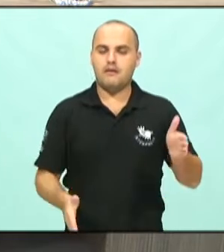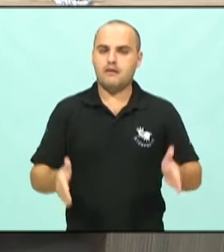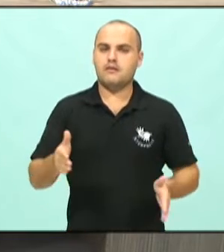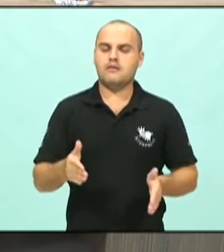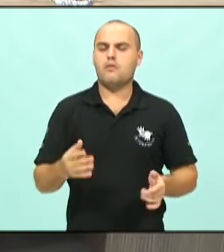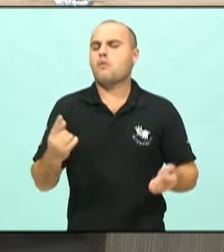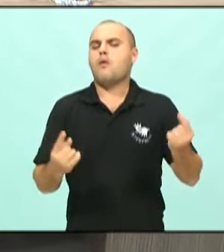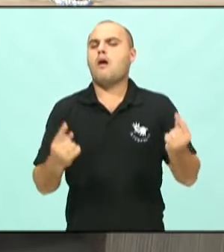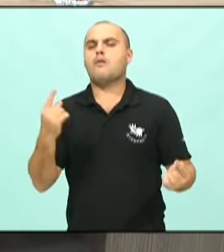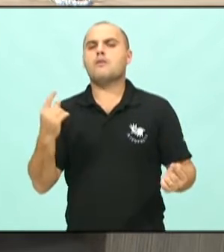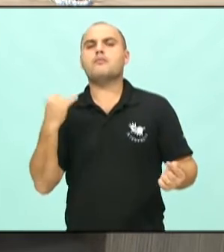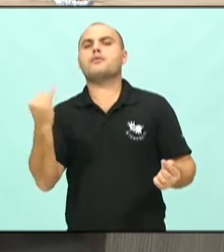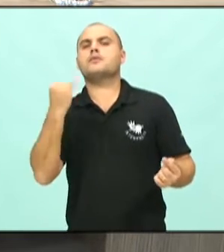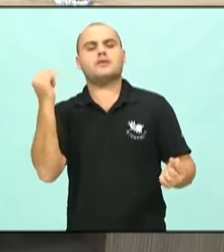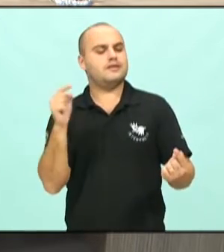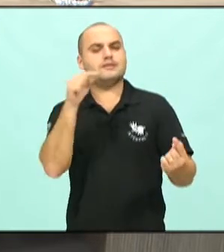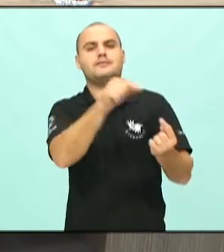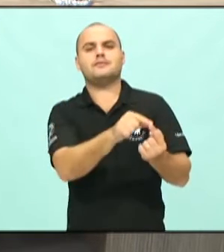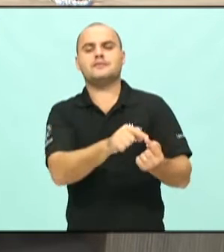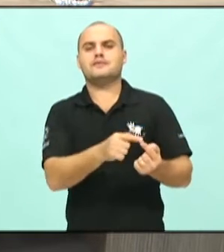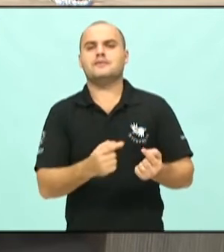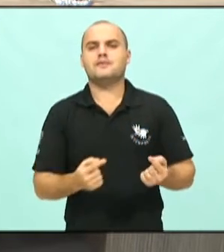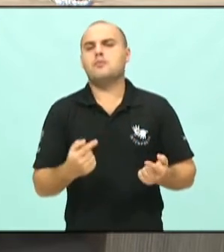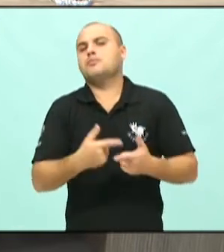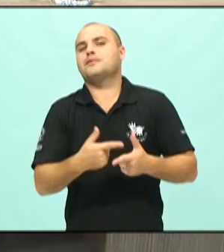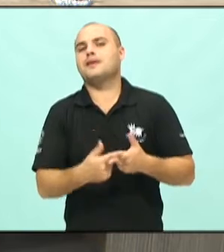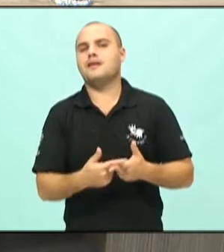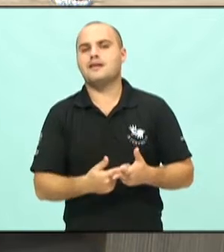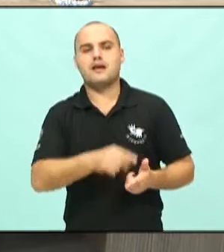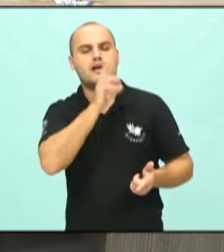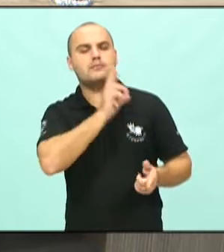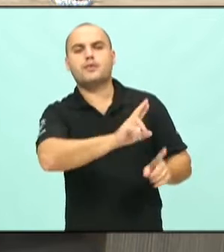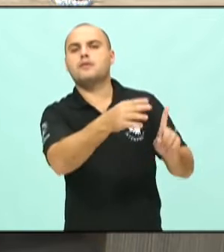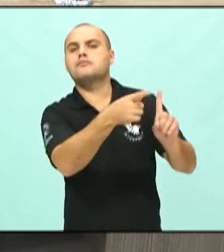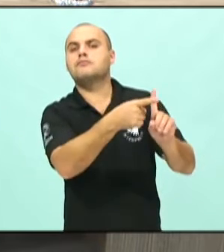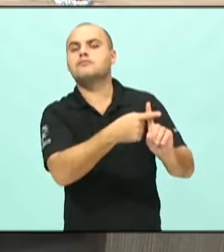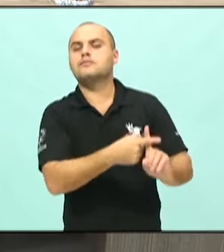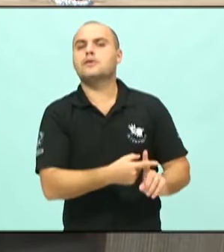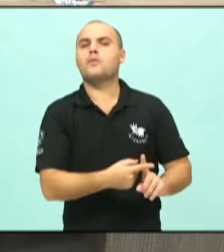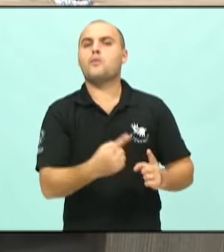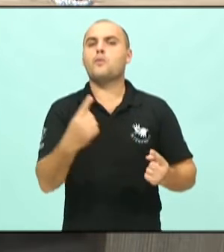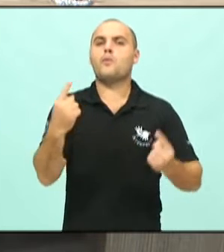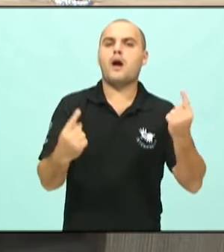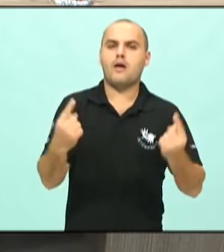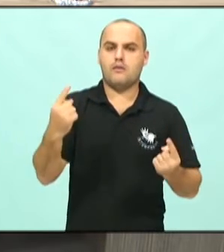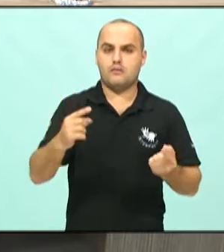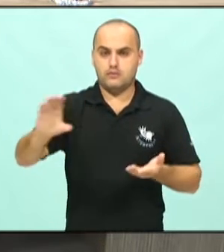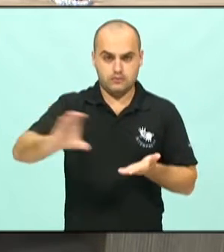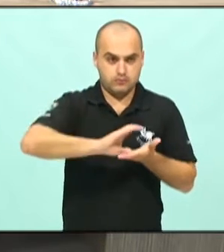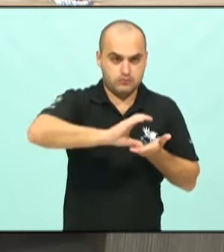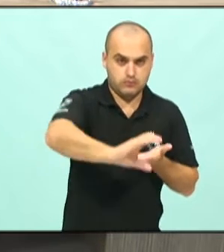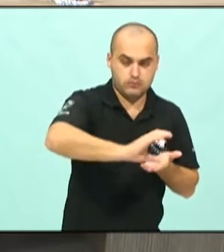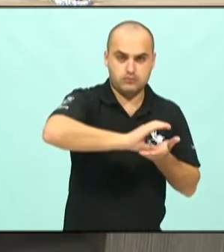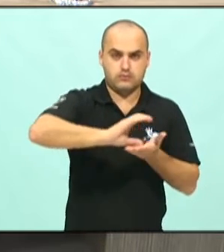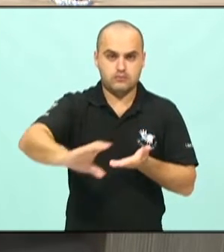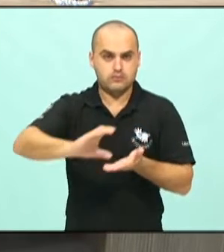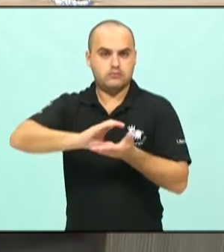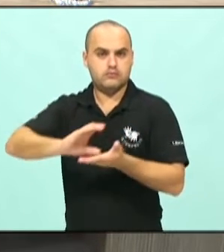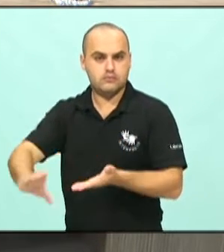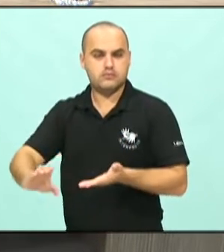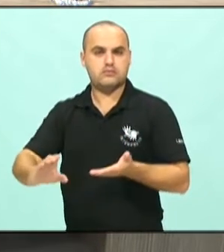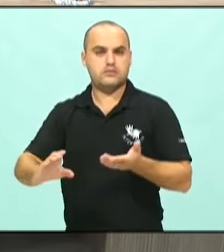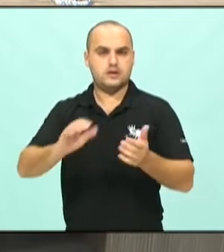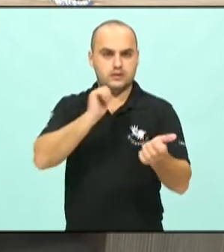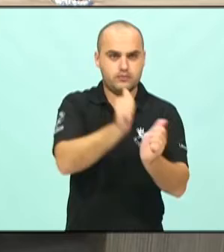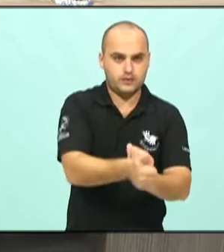desses objetivos, Paulo, que você vê como resultado, assim, o investimento em esporte e o alto rendimento, ele